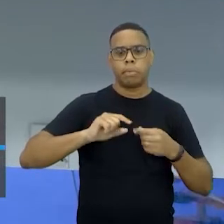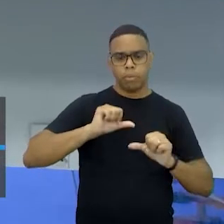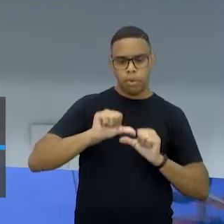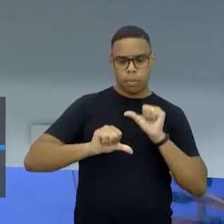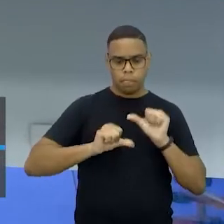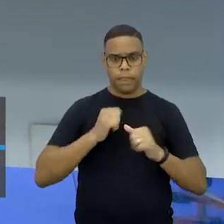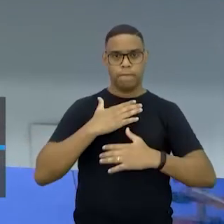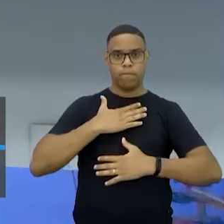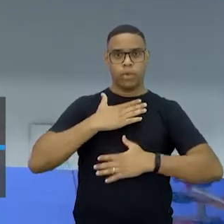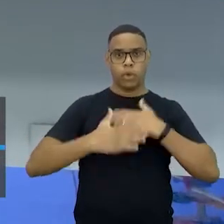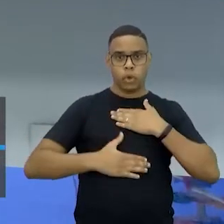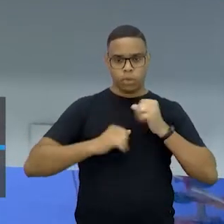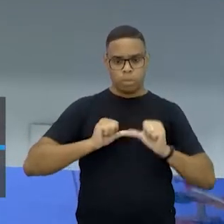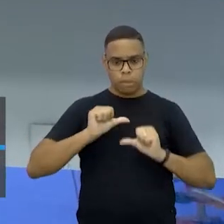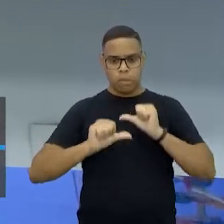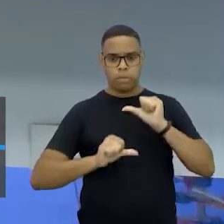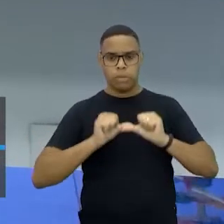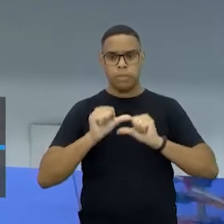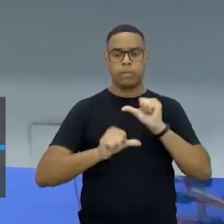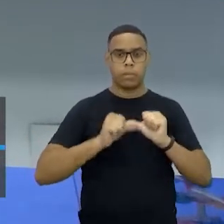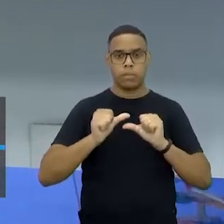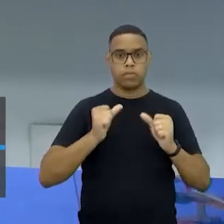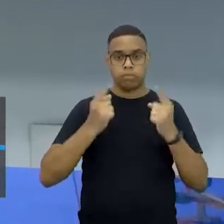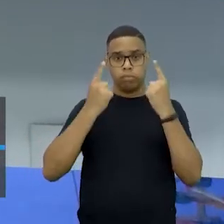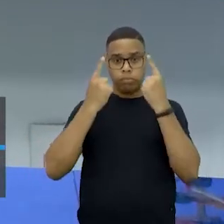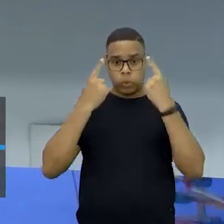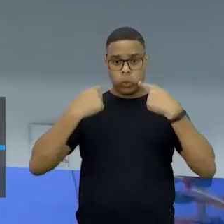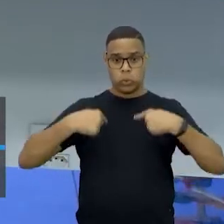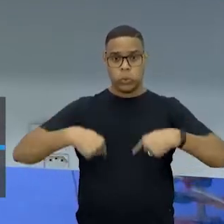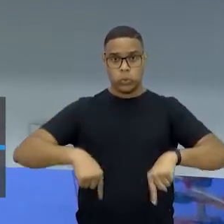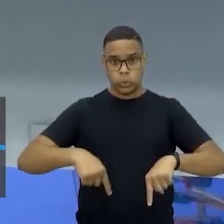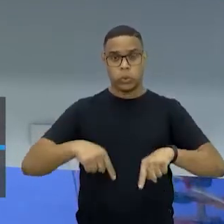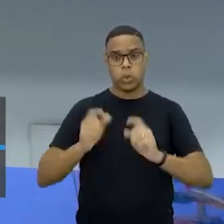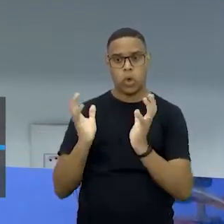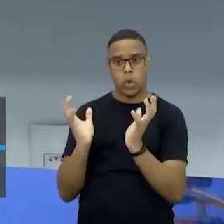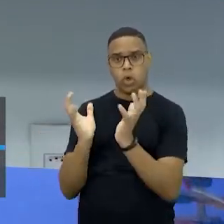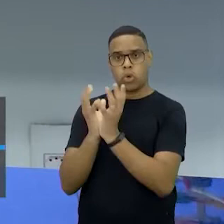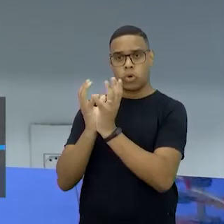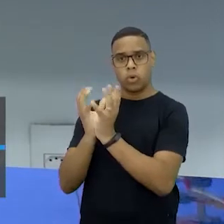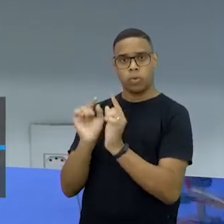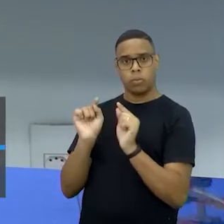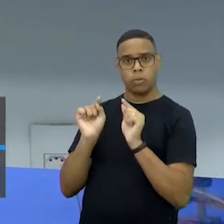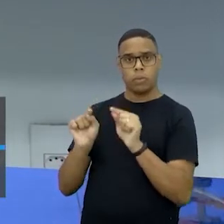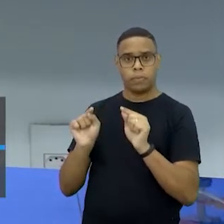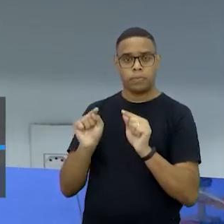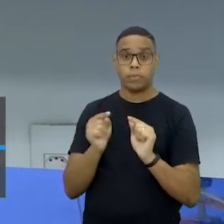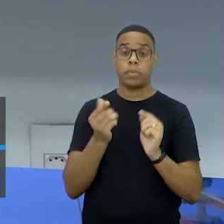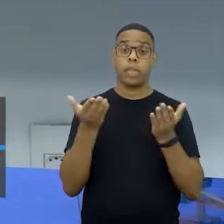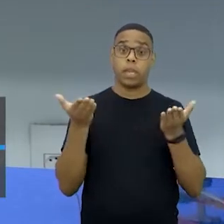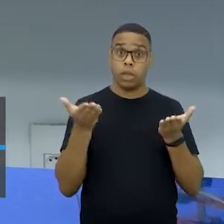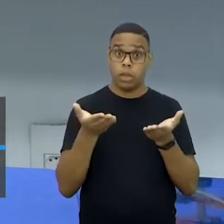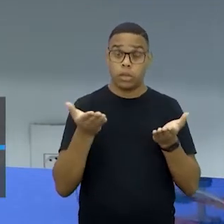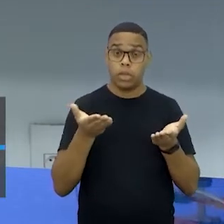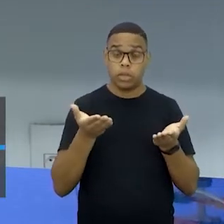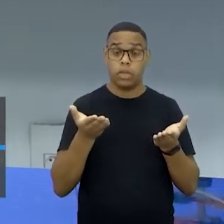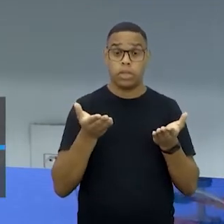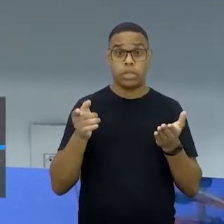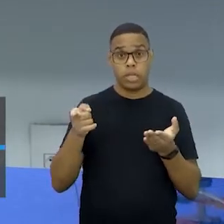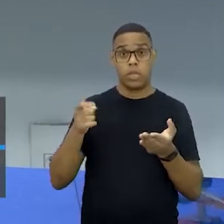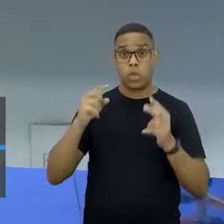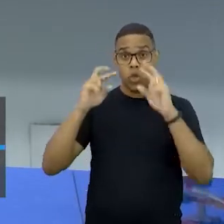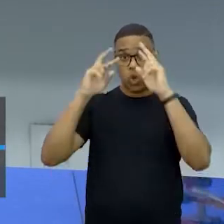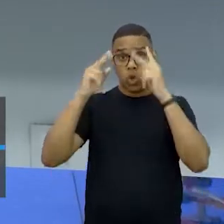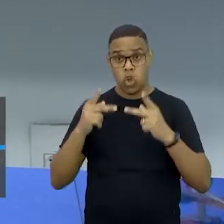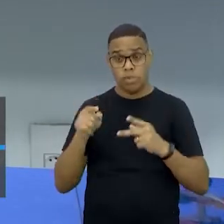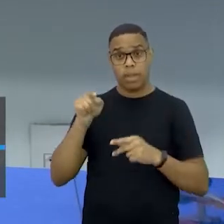de modificações no Biotipo né desses hominídeos então agora esses humanos